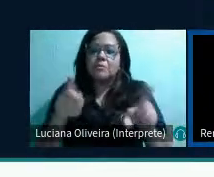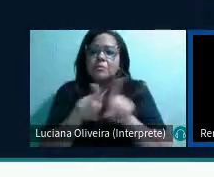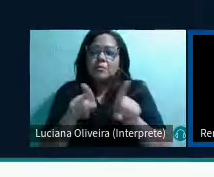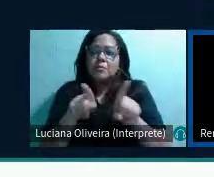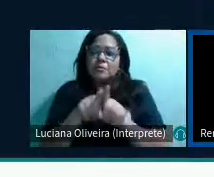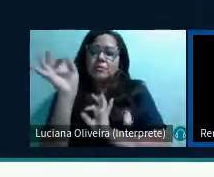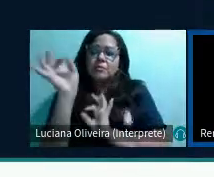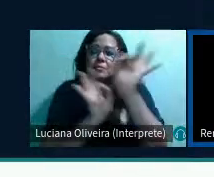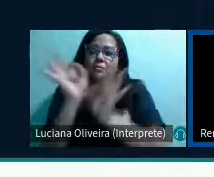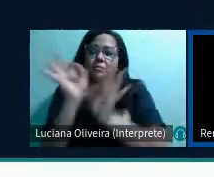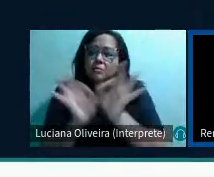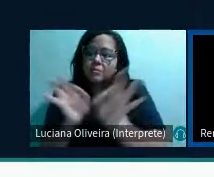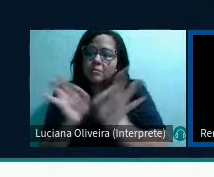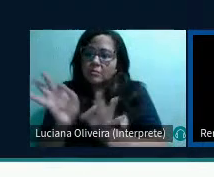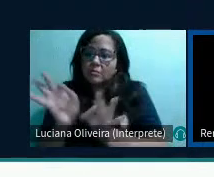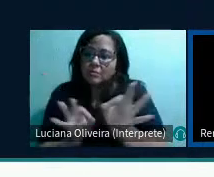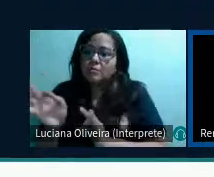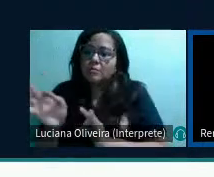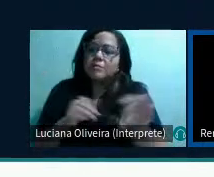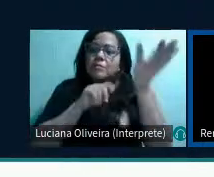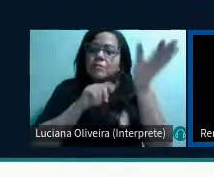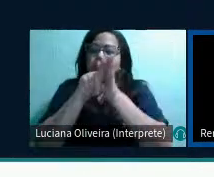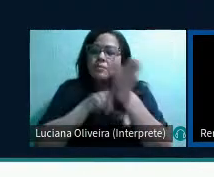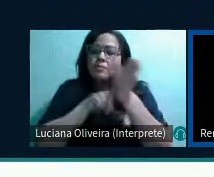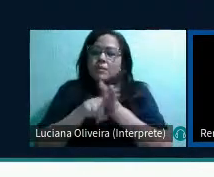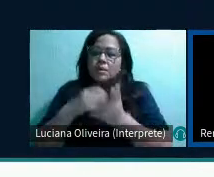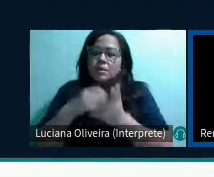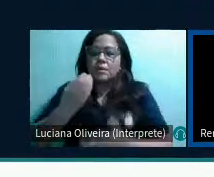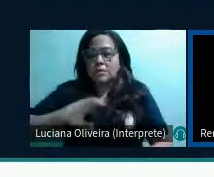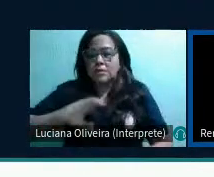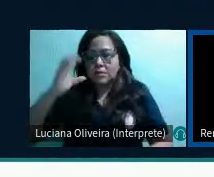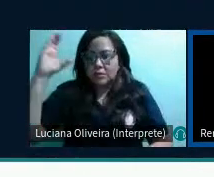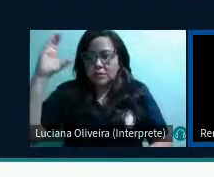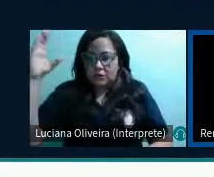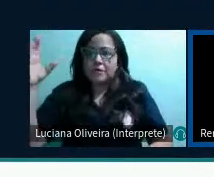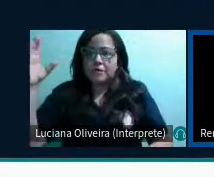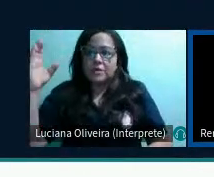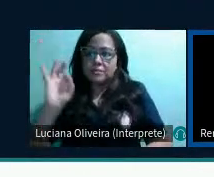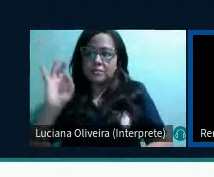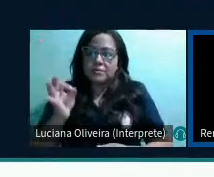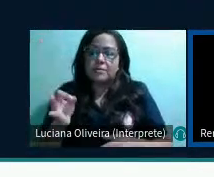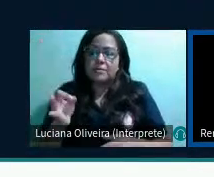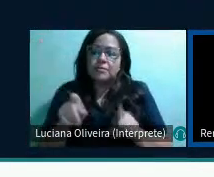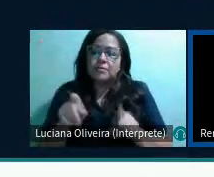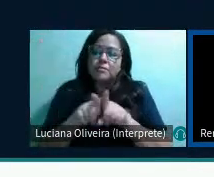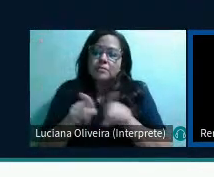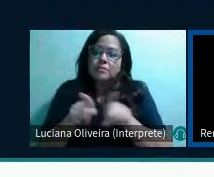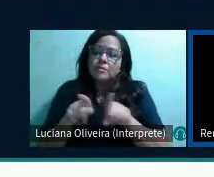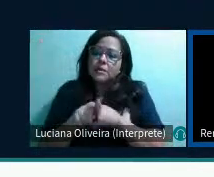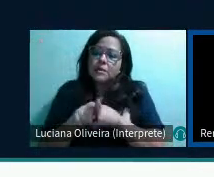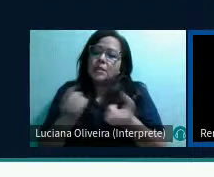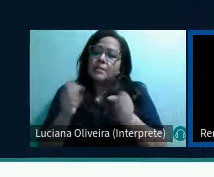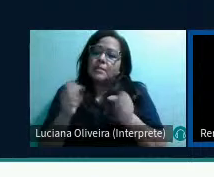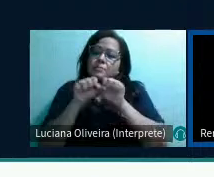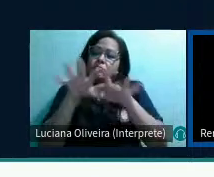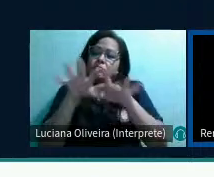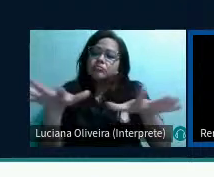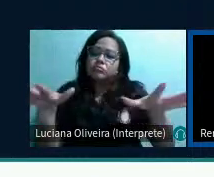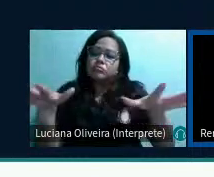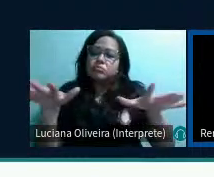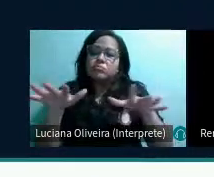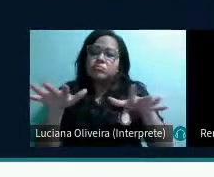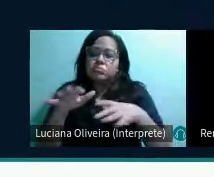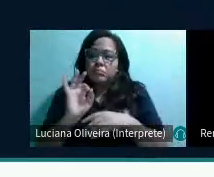projetar uma pesquisa científica e divulgá-la, e tudo isso você vai mostrar num vídeo para que a OBR o avalie